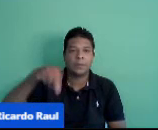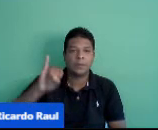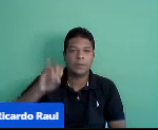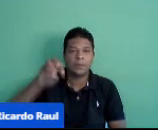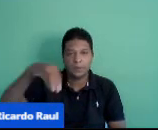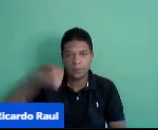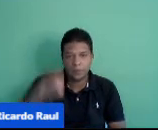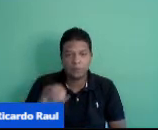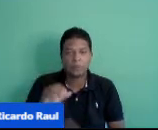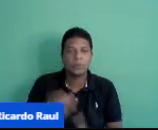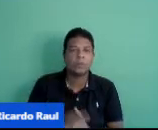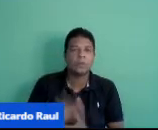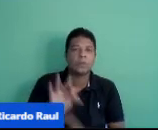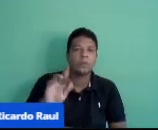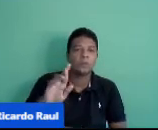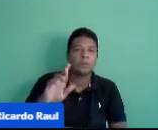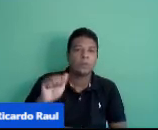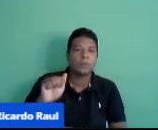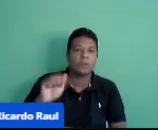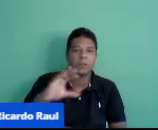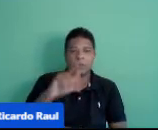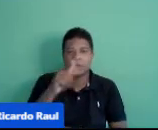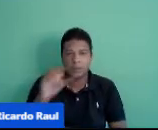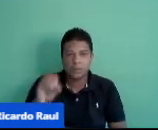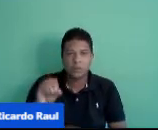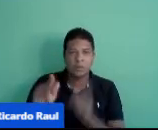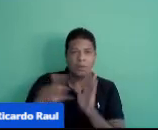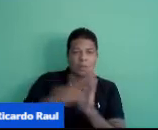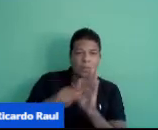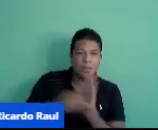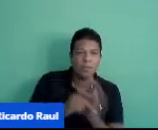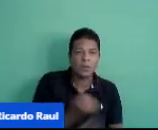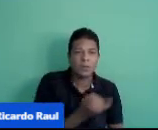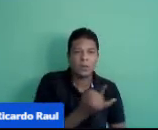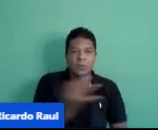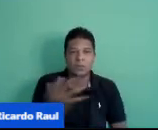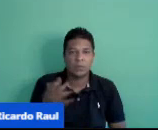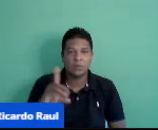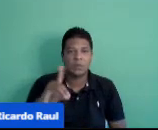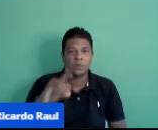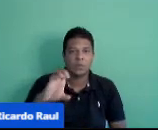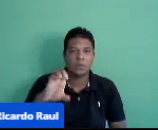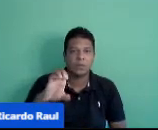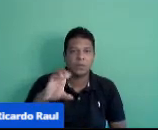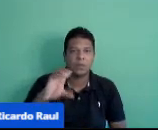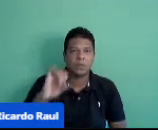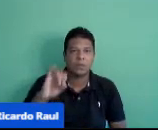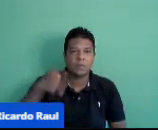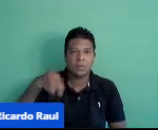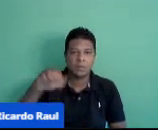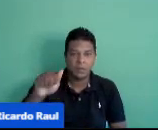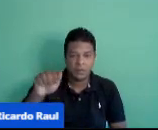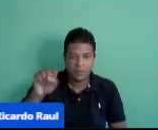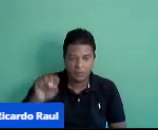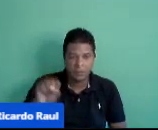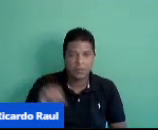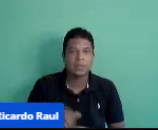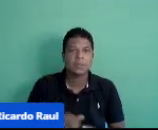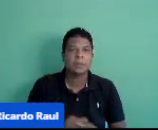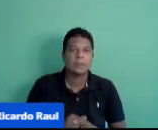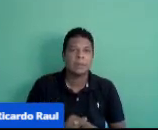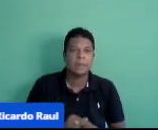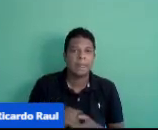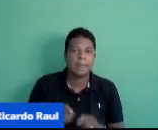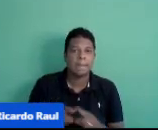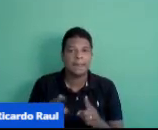fração própria, número, até os números decimais não teriam problema, né? Porque a relação era entre número decimal e fração, mas na parte